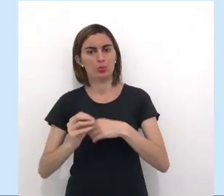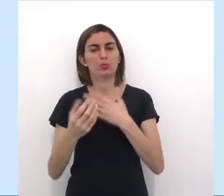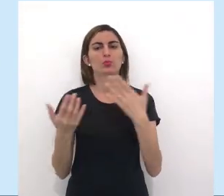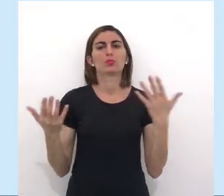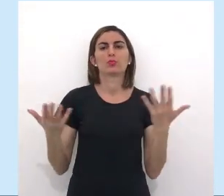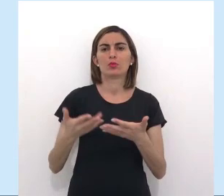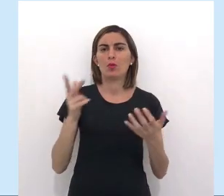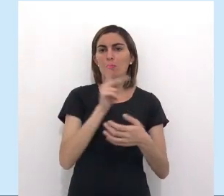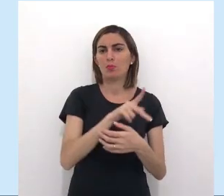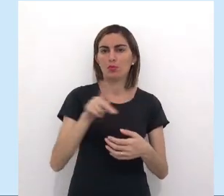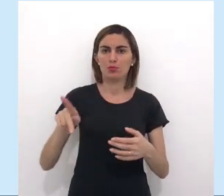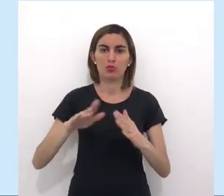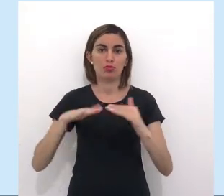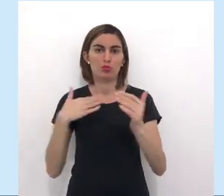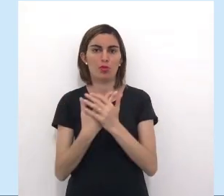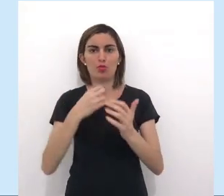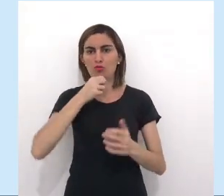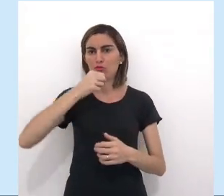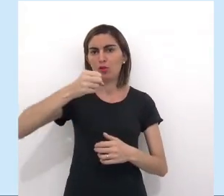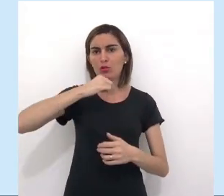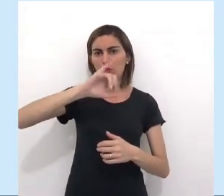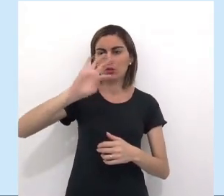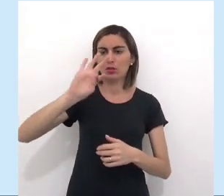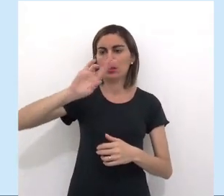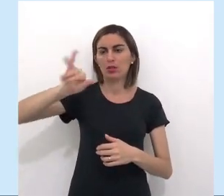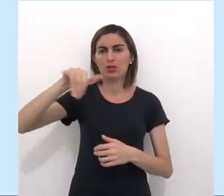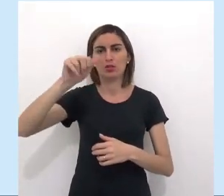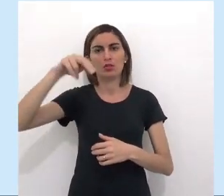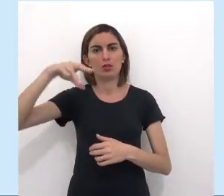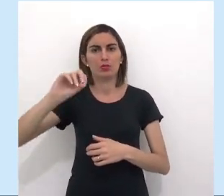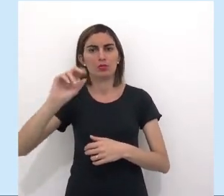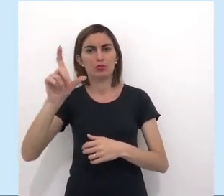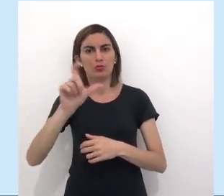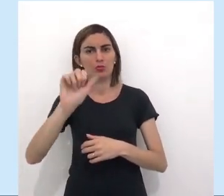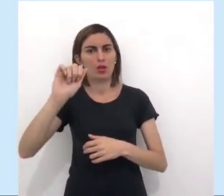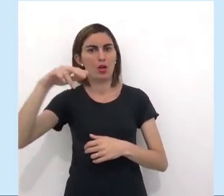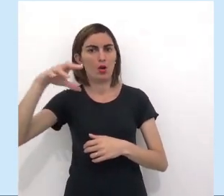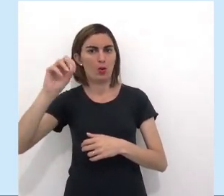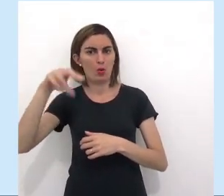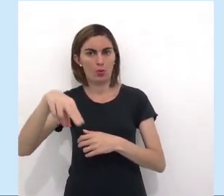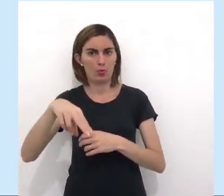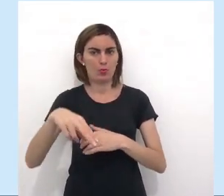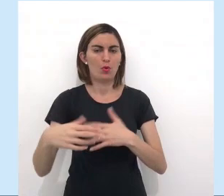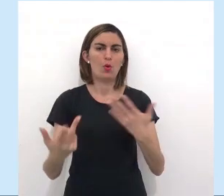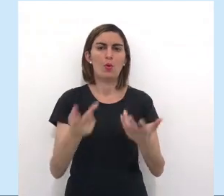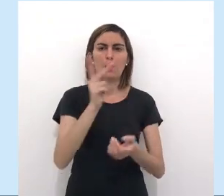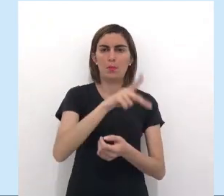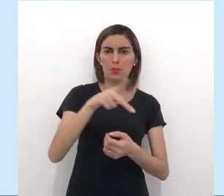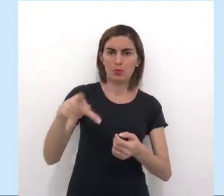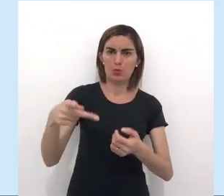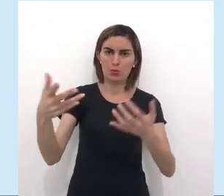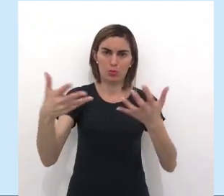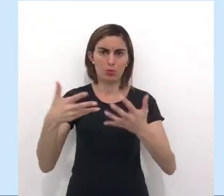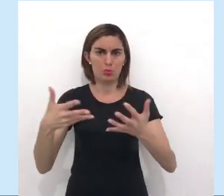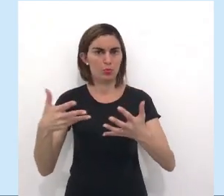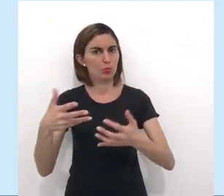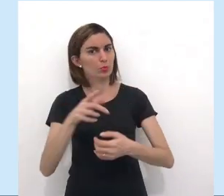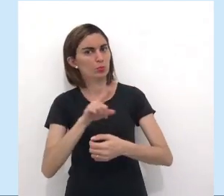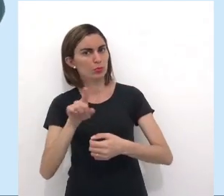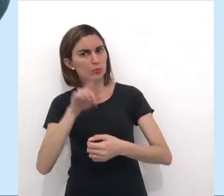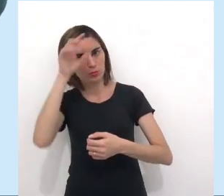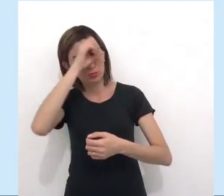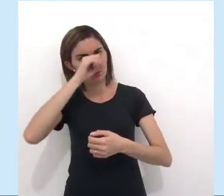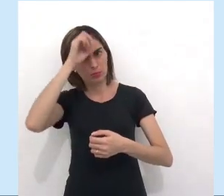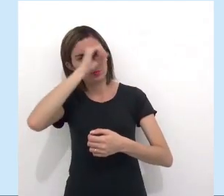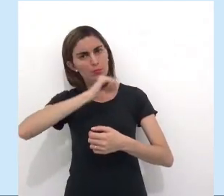Nascimento, professor da Escola Jornalista Trajano Chacon. O professor